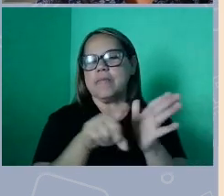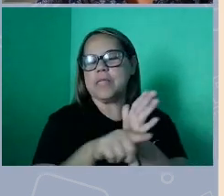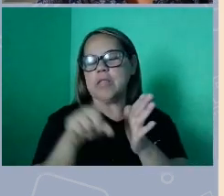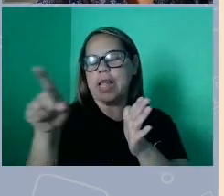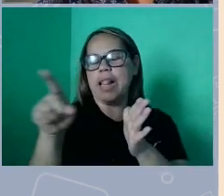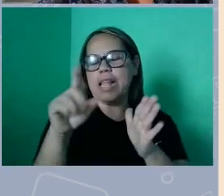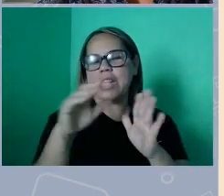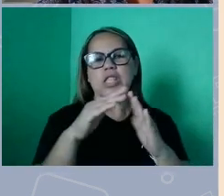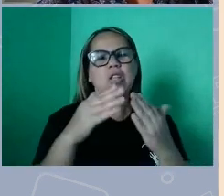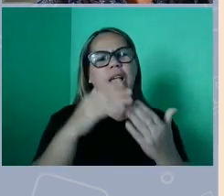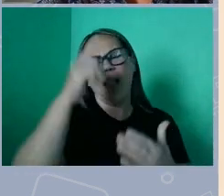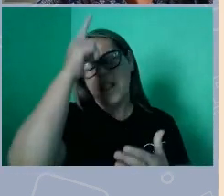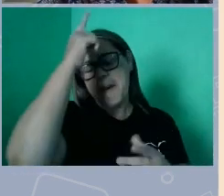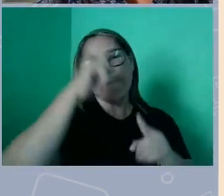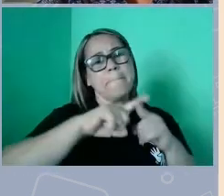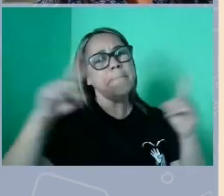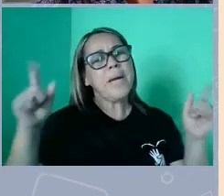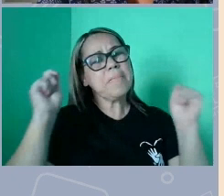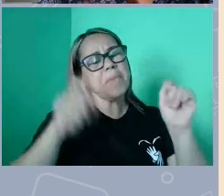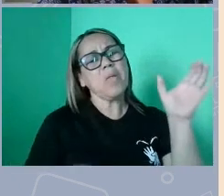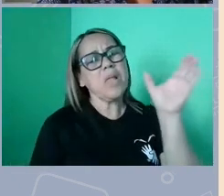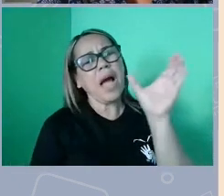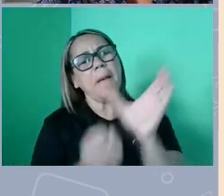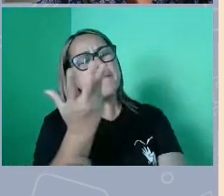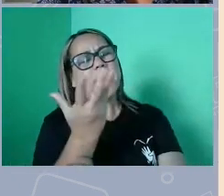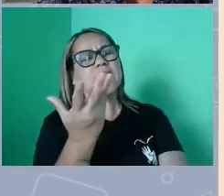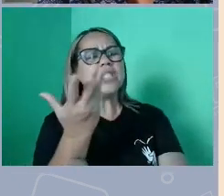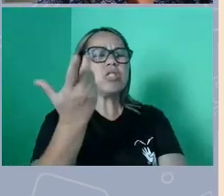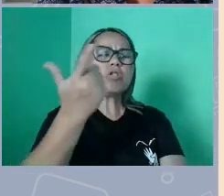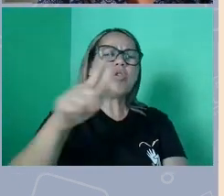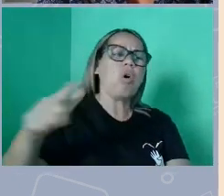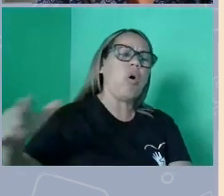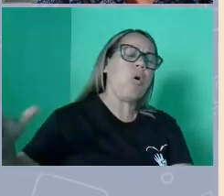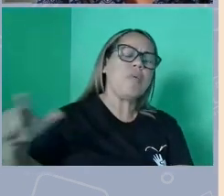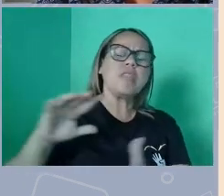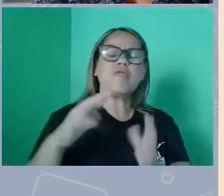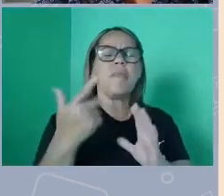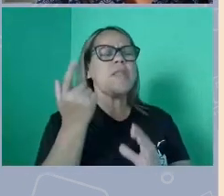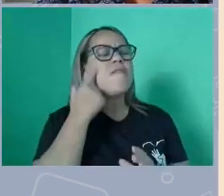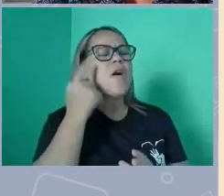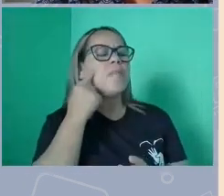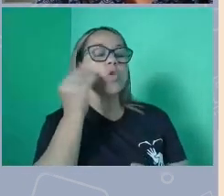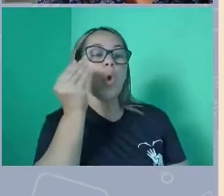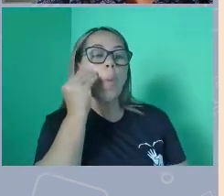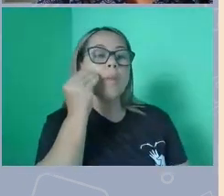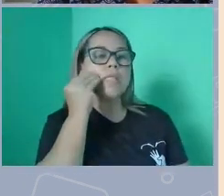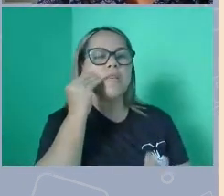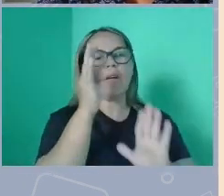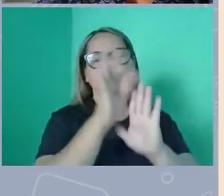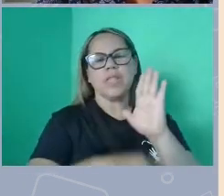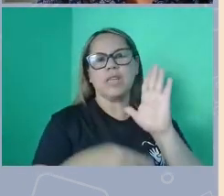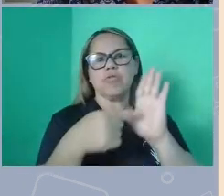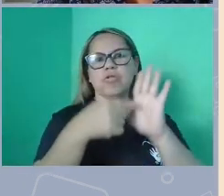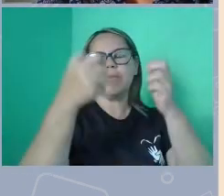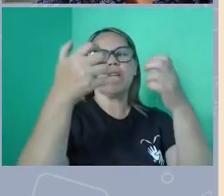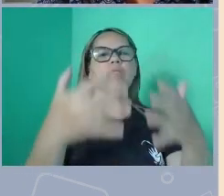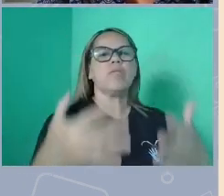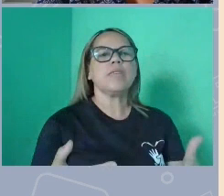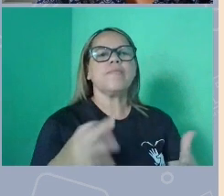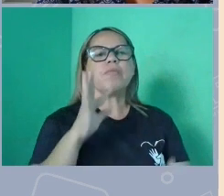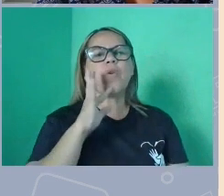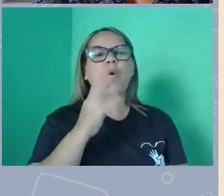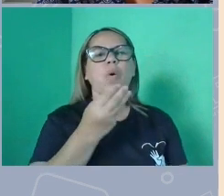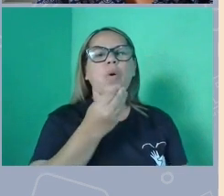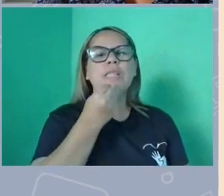mas ela pode aparecer de outras formas então vamos observar o texto que diz assim o conhecimento